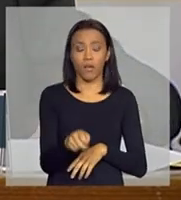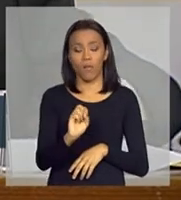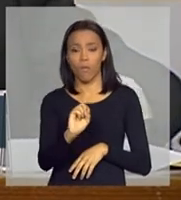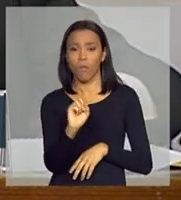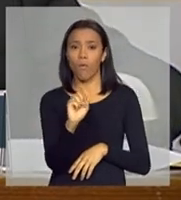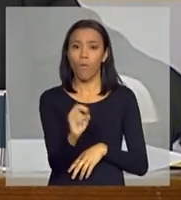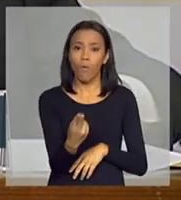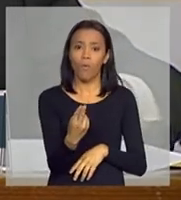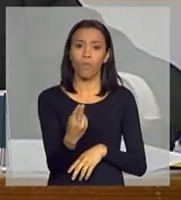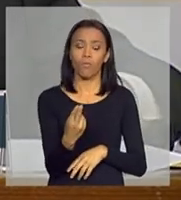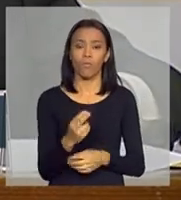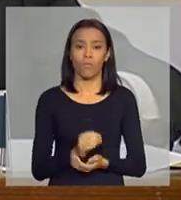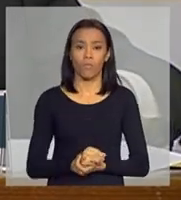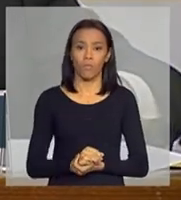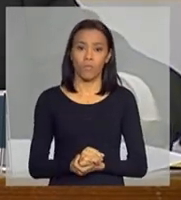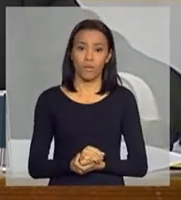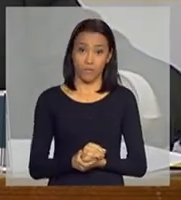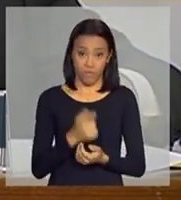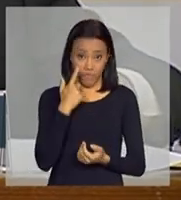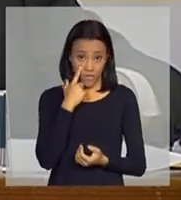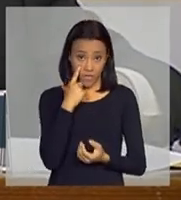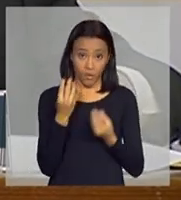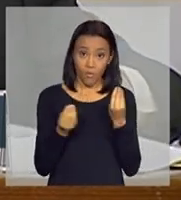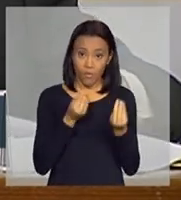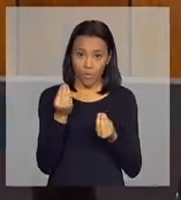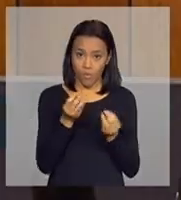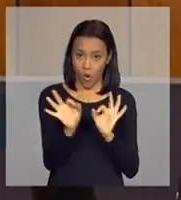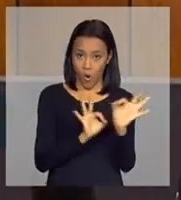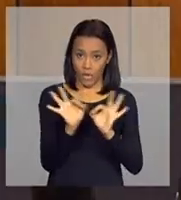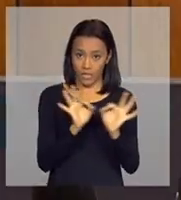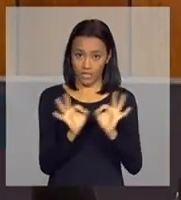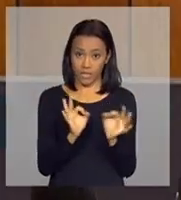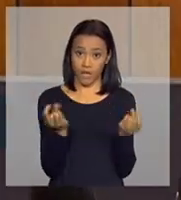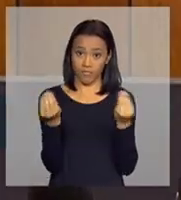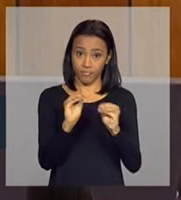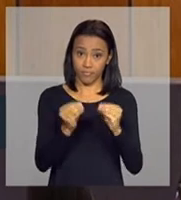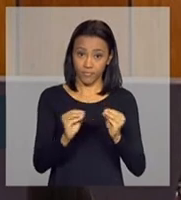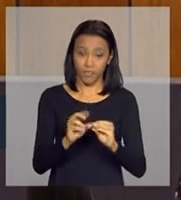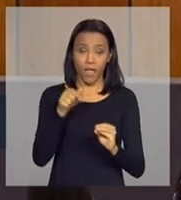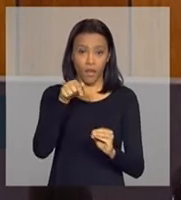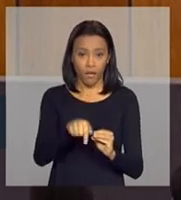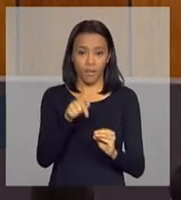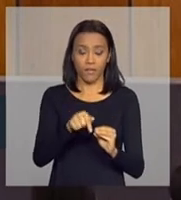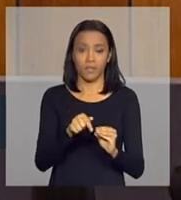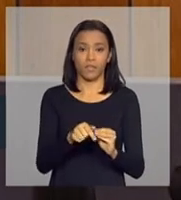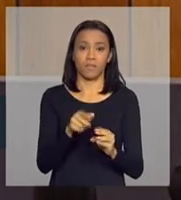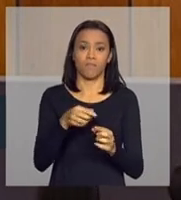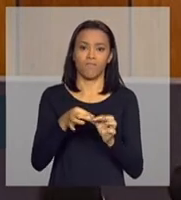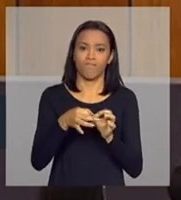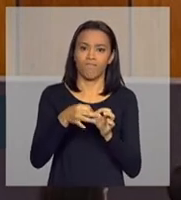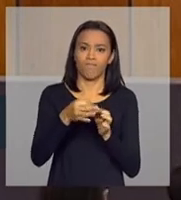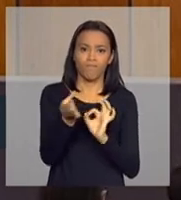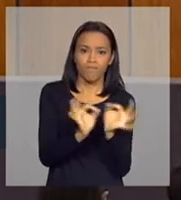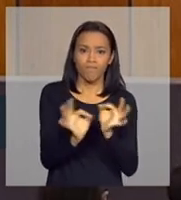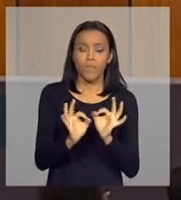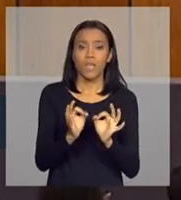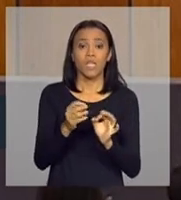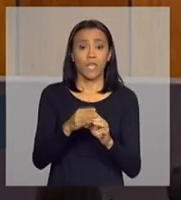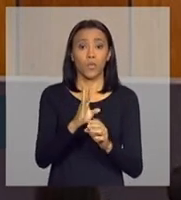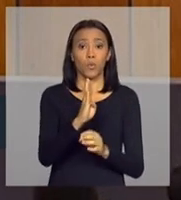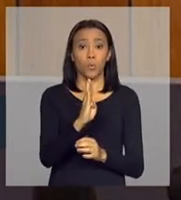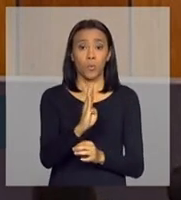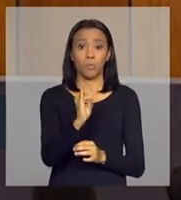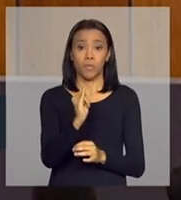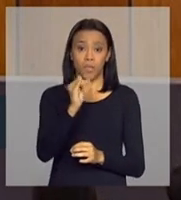nos retificar essa projeção os demais são o PIB do ano